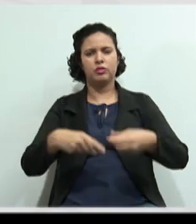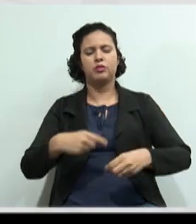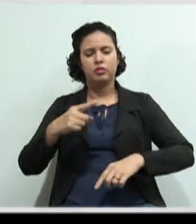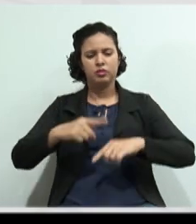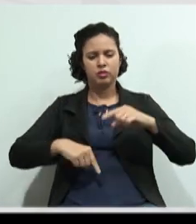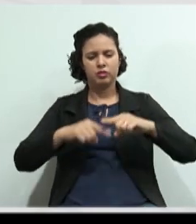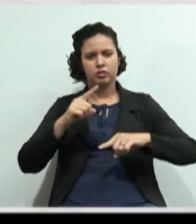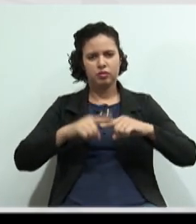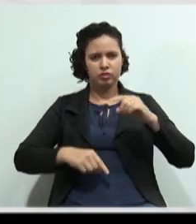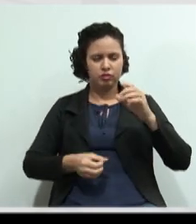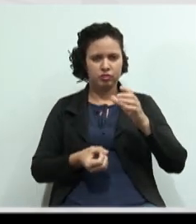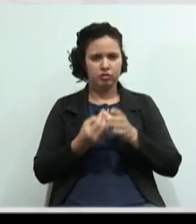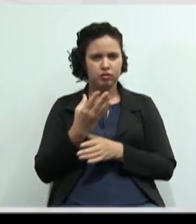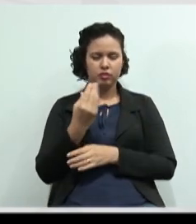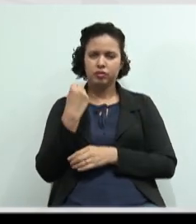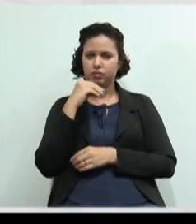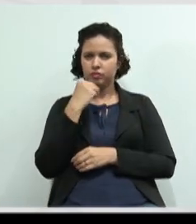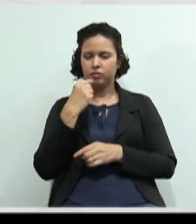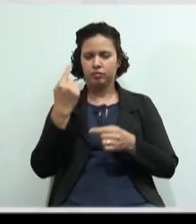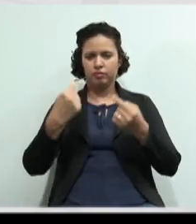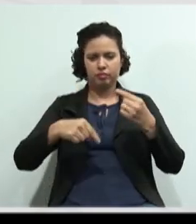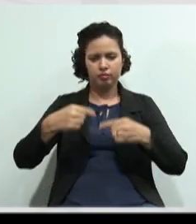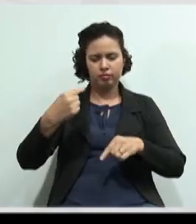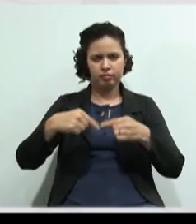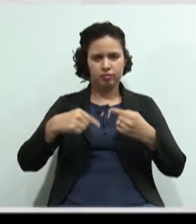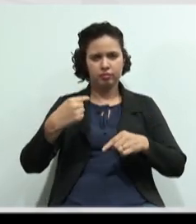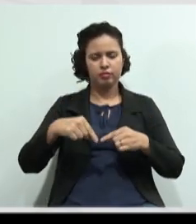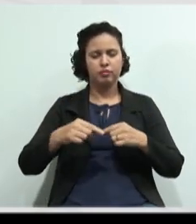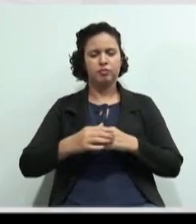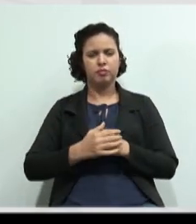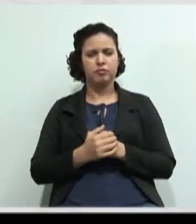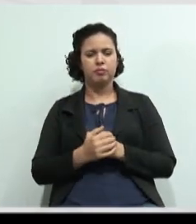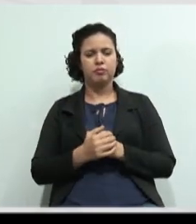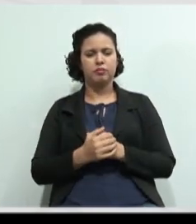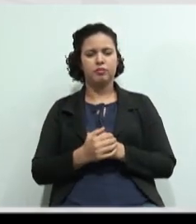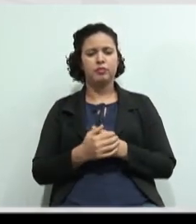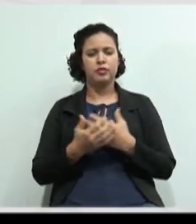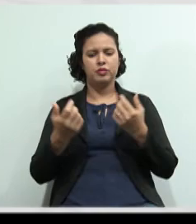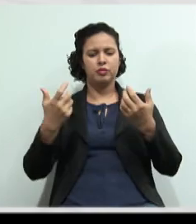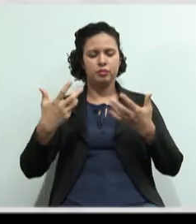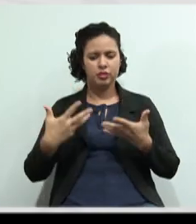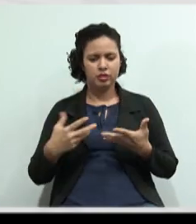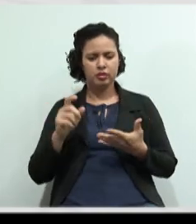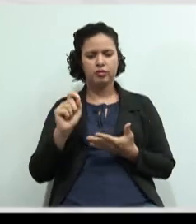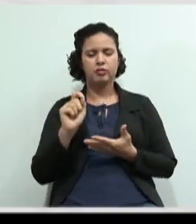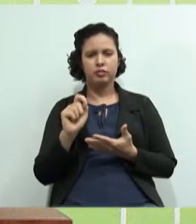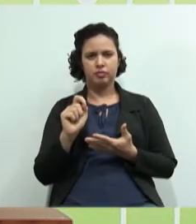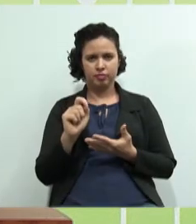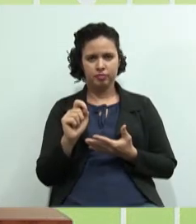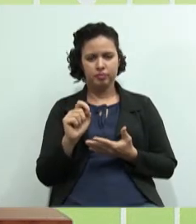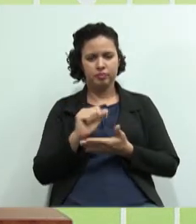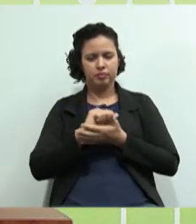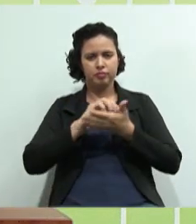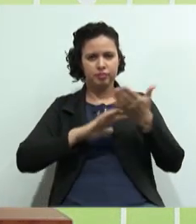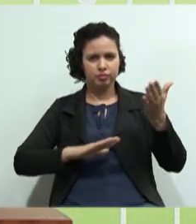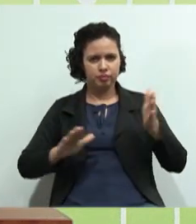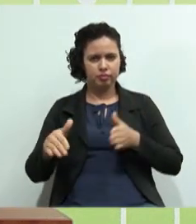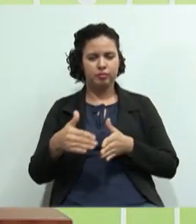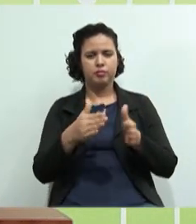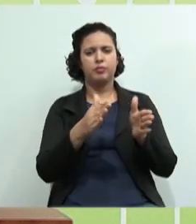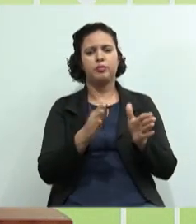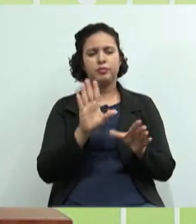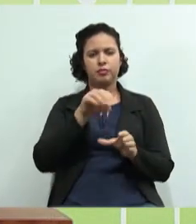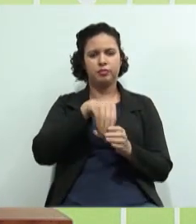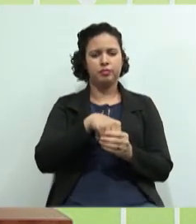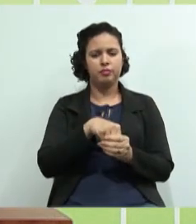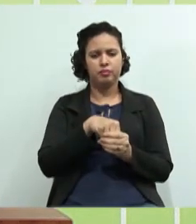para criar vantagem competitiva. E é claro, eu gostaria de falar aqui muito sobre a questão da atividade de percurso, que já